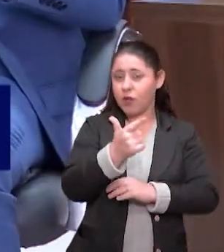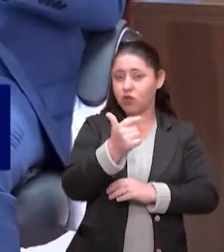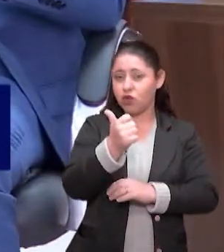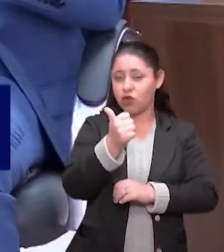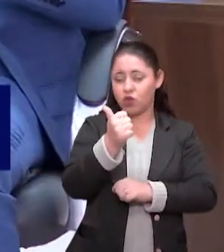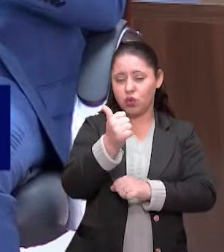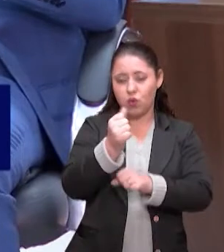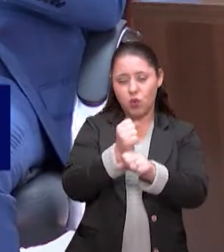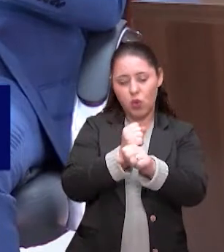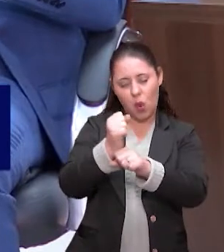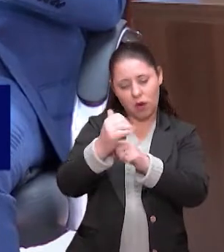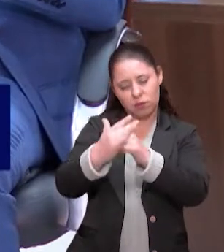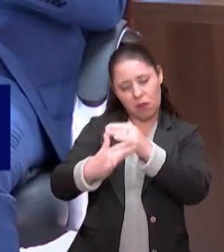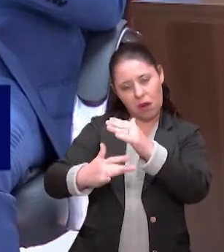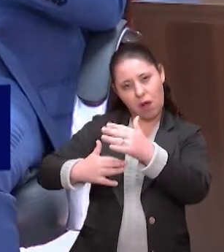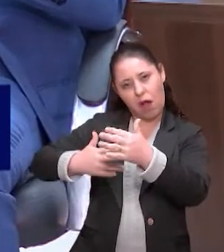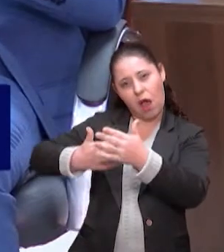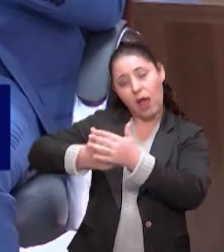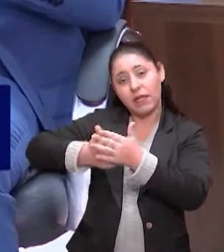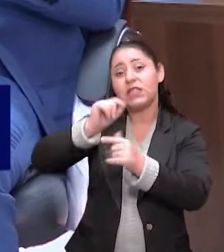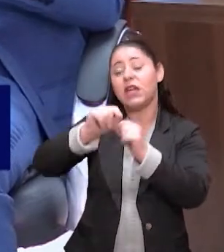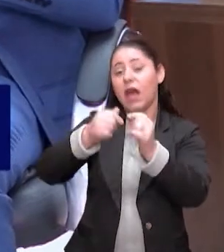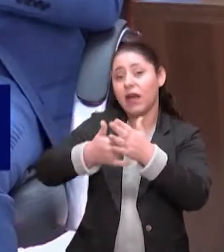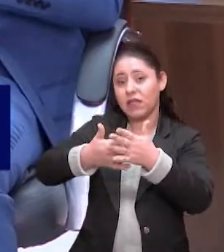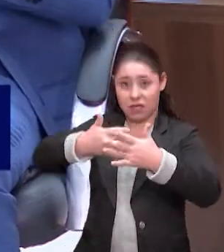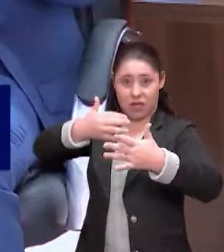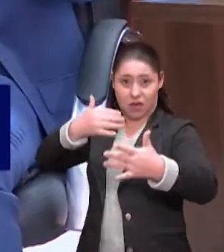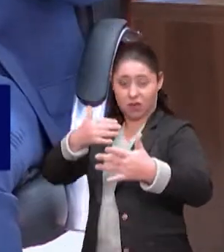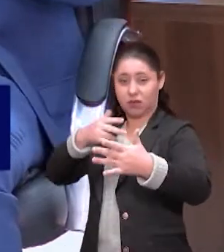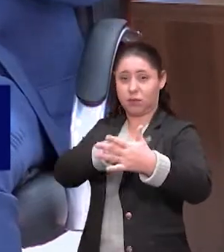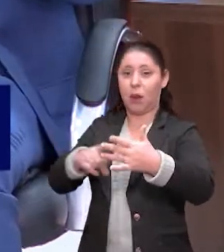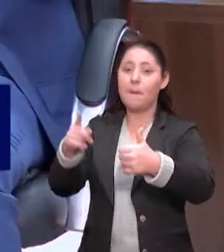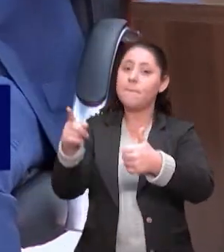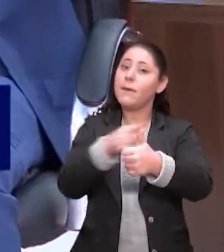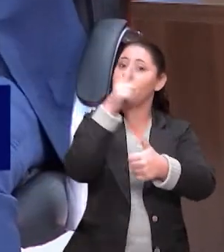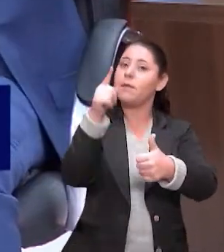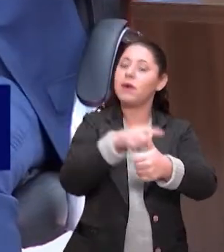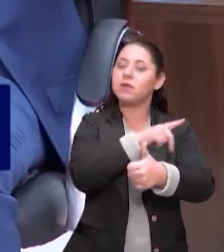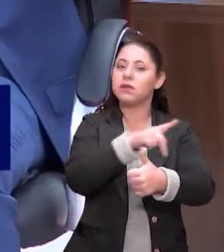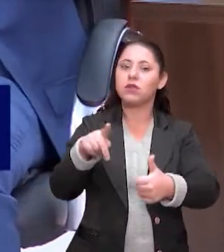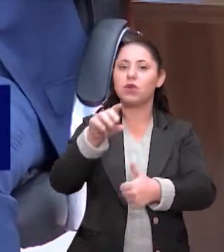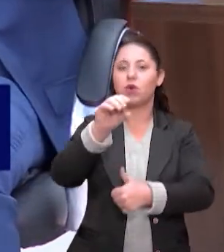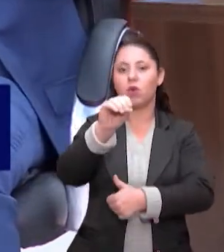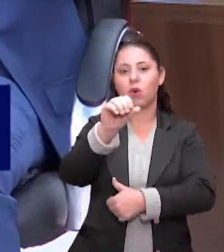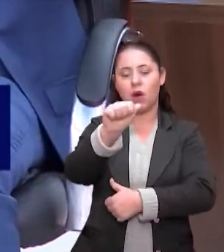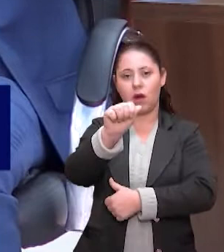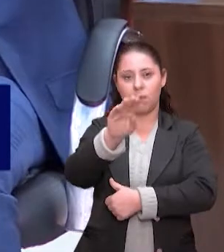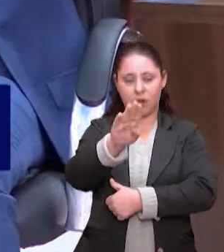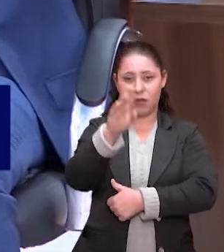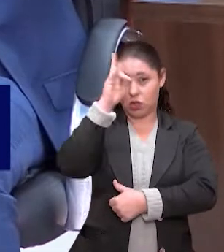21 anos de trajetória que antecederam a minha eleição a presidente, e, aliás, eu sou o primeiro presidente da OAB da história de Mato Grosso do